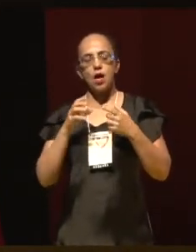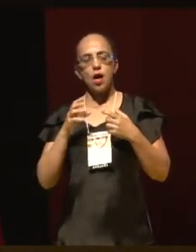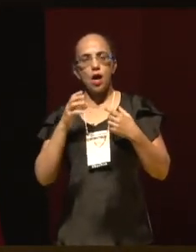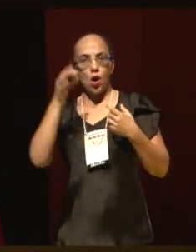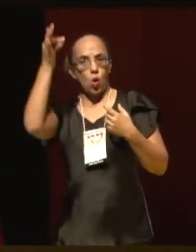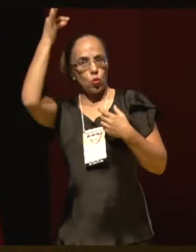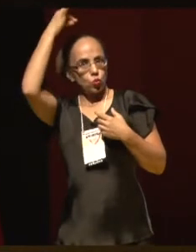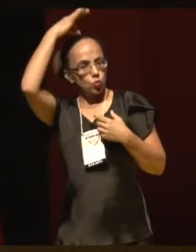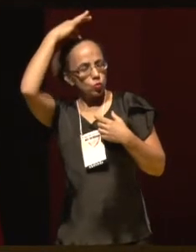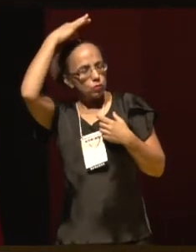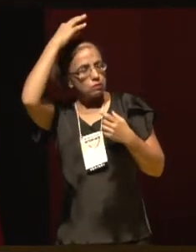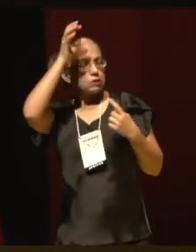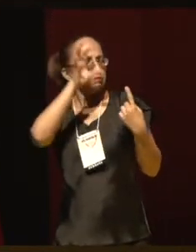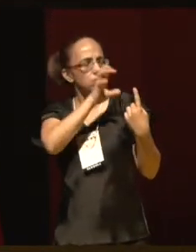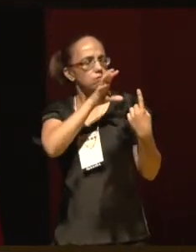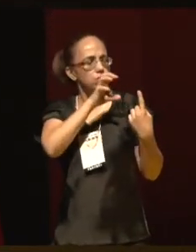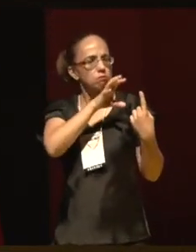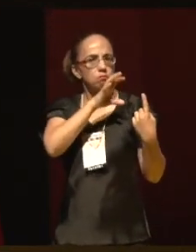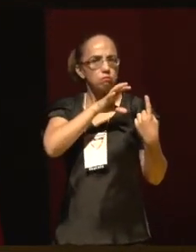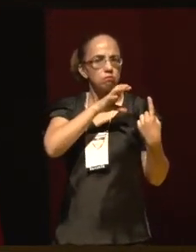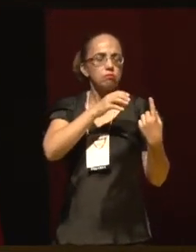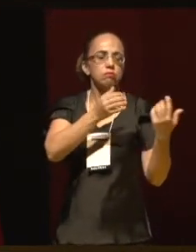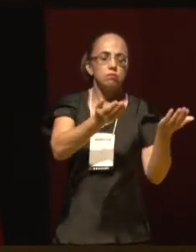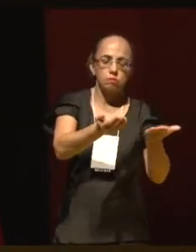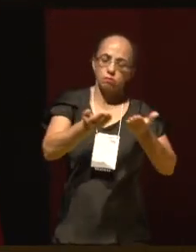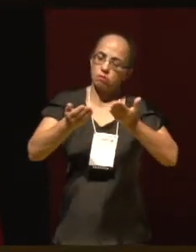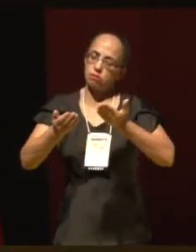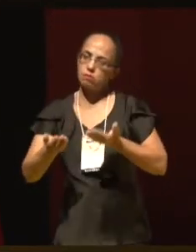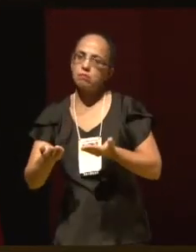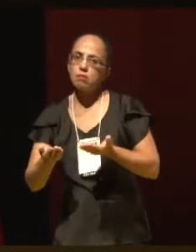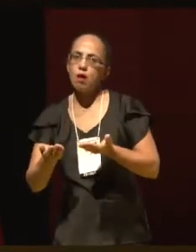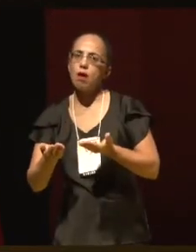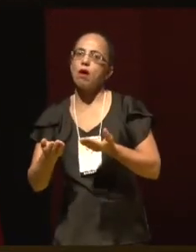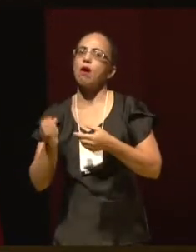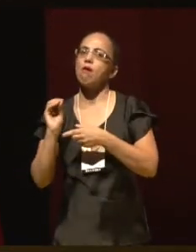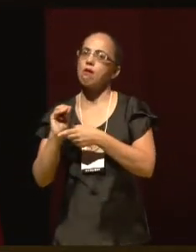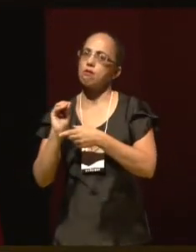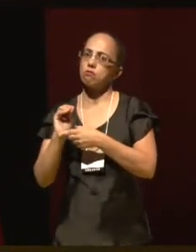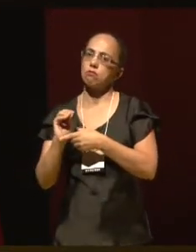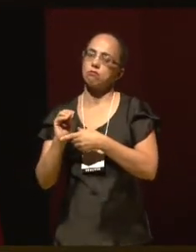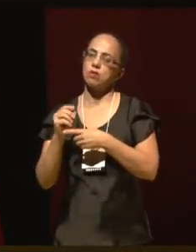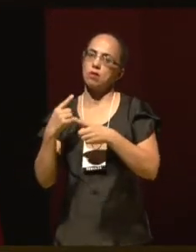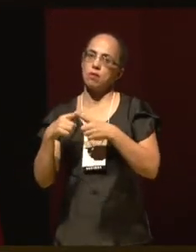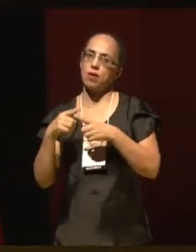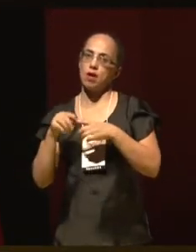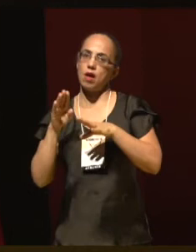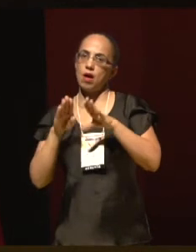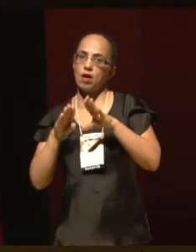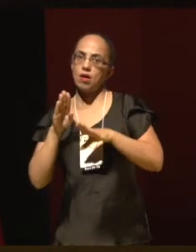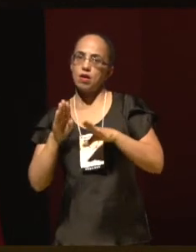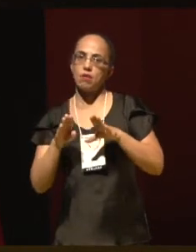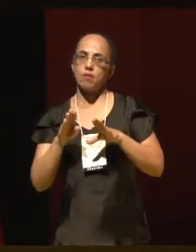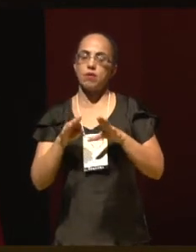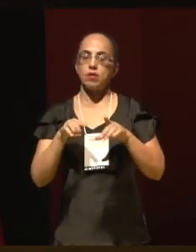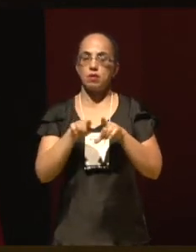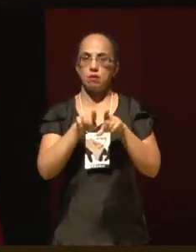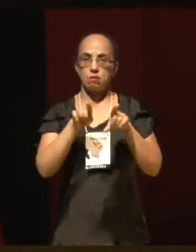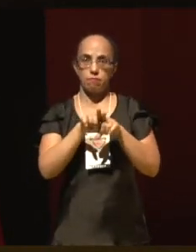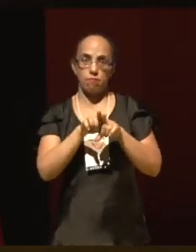estar influenciando também, sem perturbar o núcleo familiar, porque não sempre os pais são